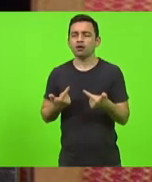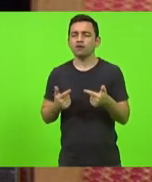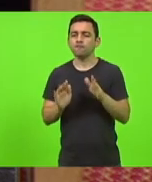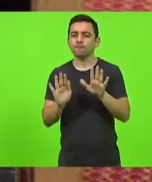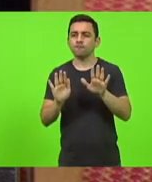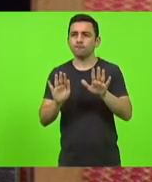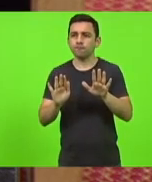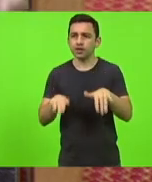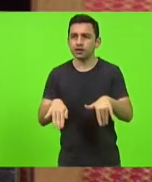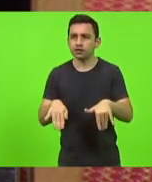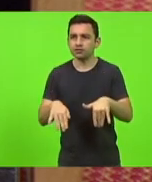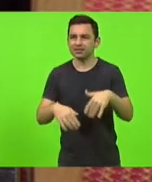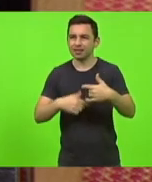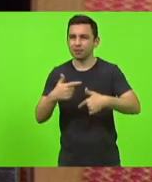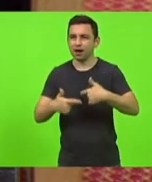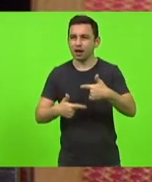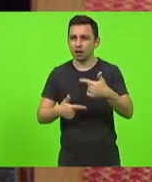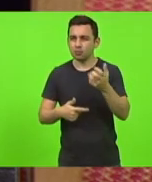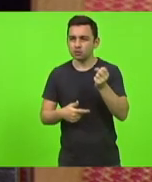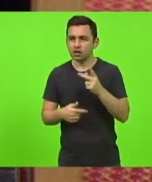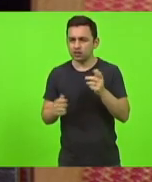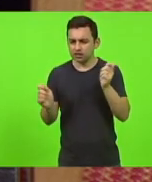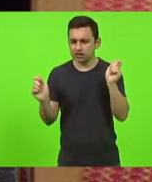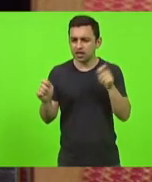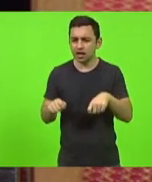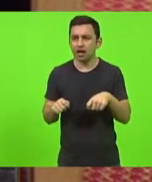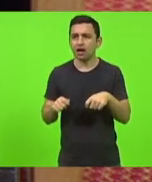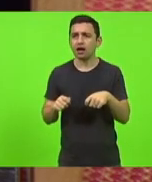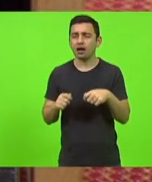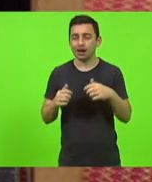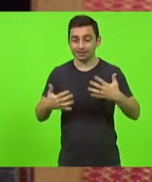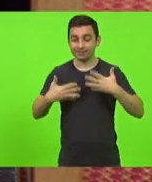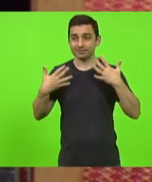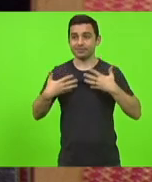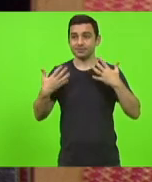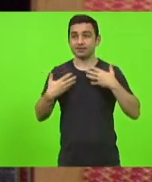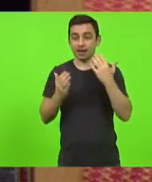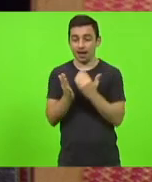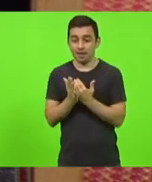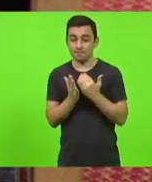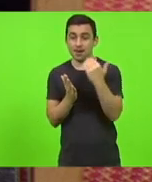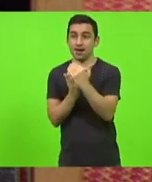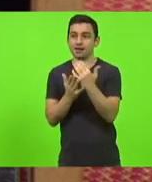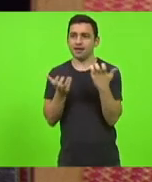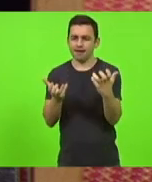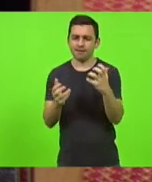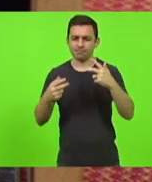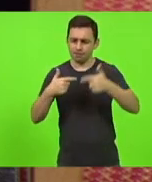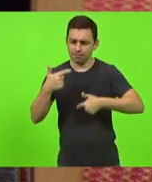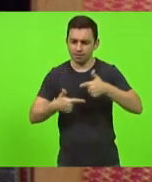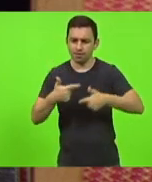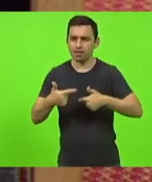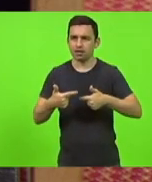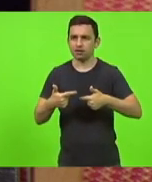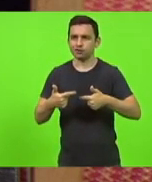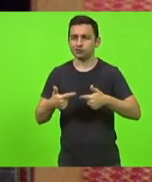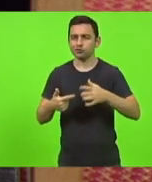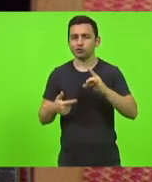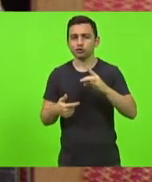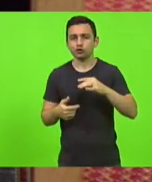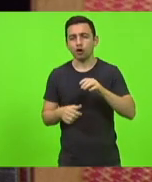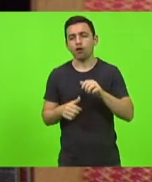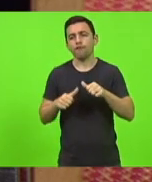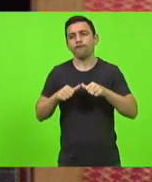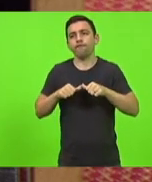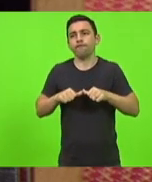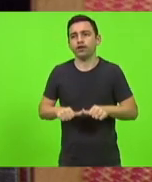carreira, que tenha estímulo para ficar trabalhando porque quer ficar trabalhando, não porque tem que